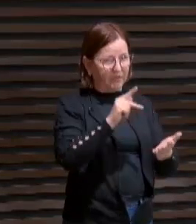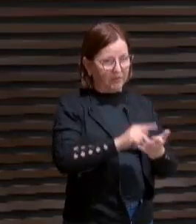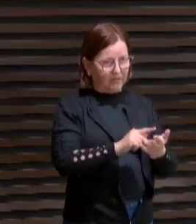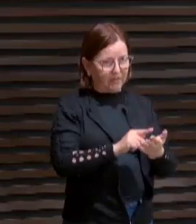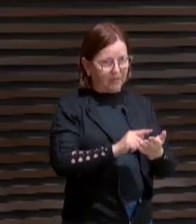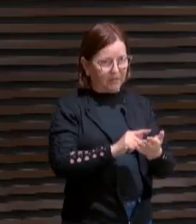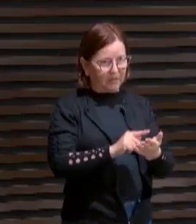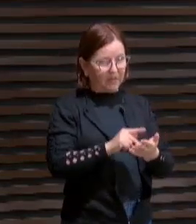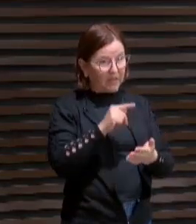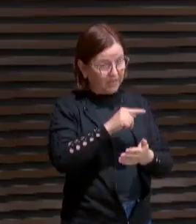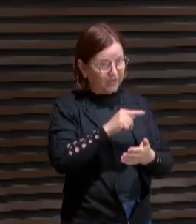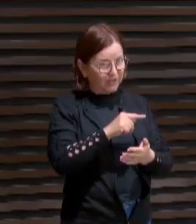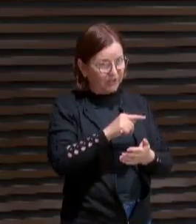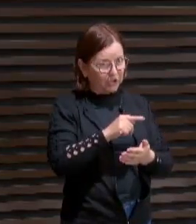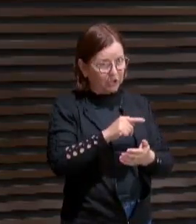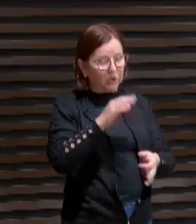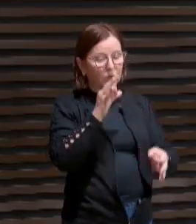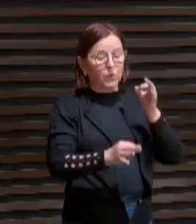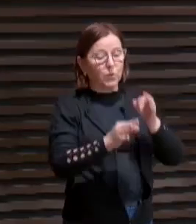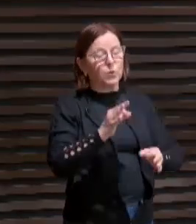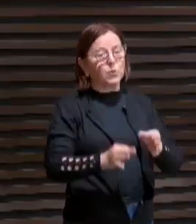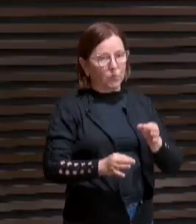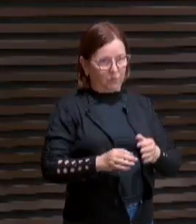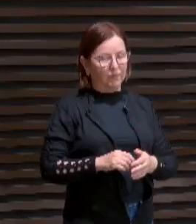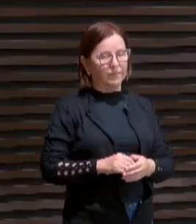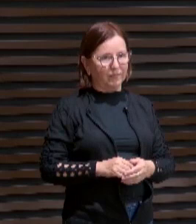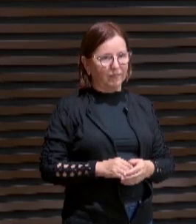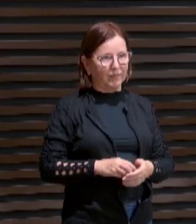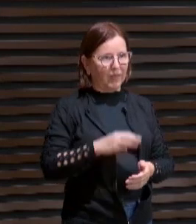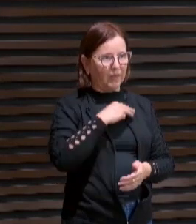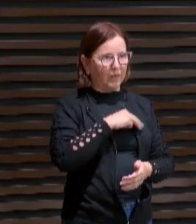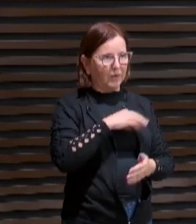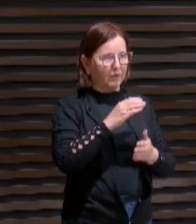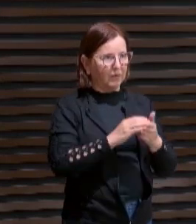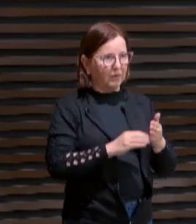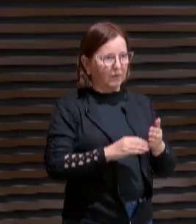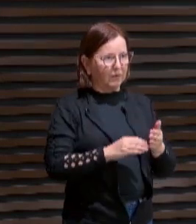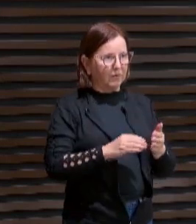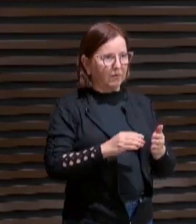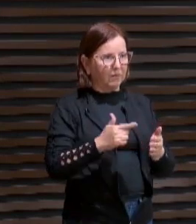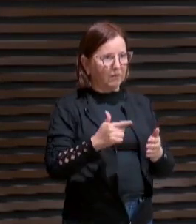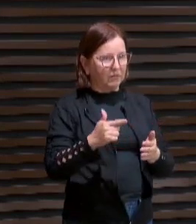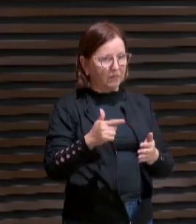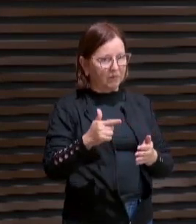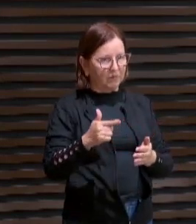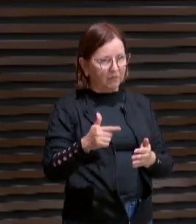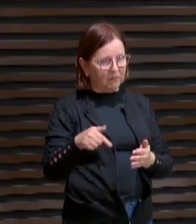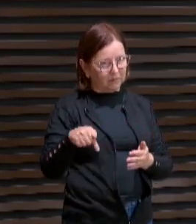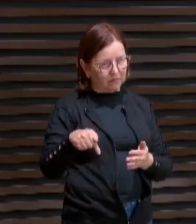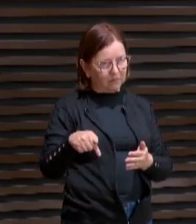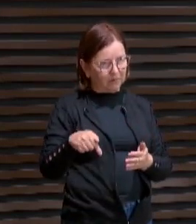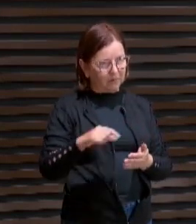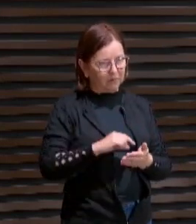verdadeiramente este homem era justo. Mateus 27, 54. Aqueles que